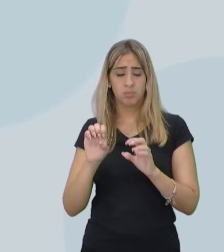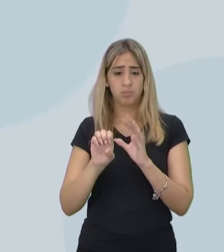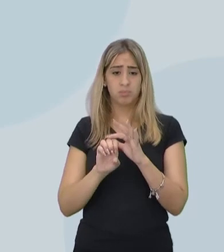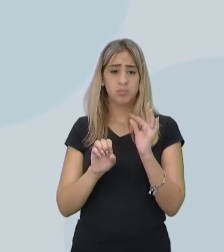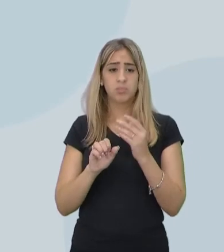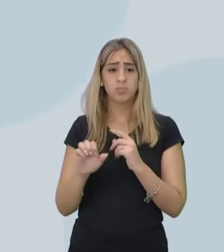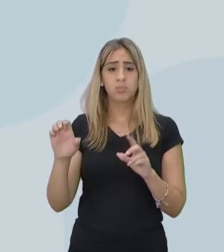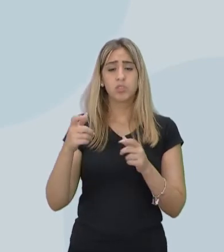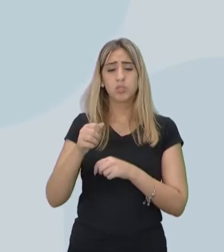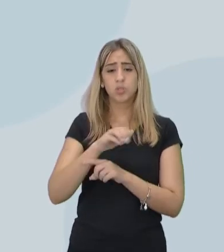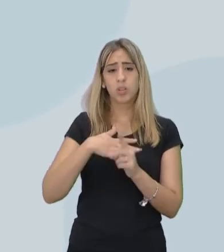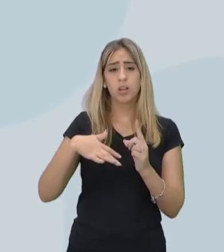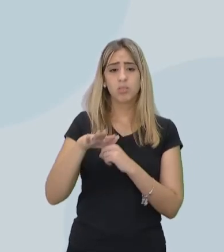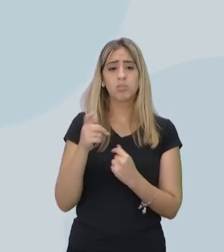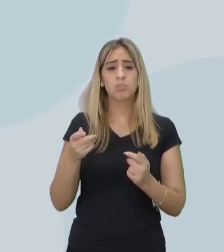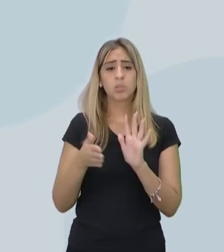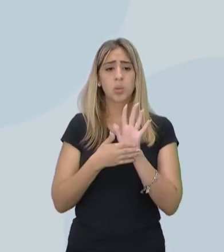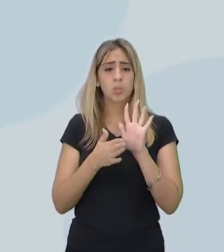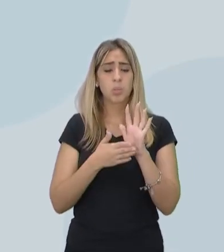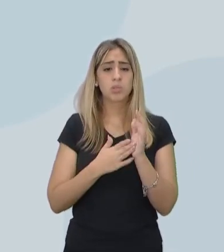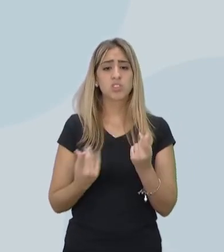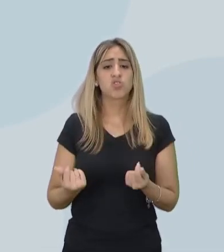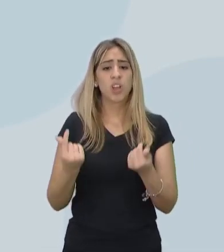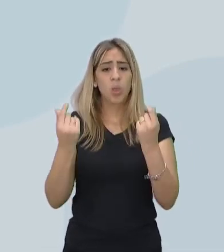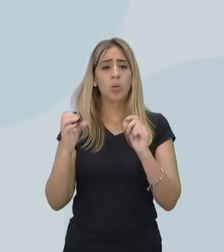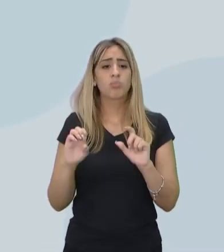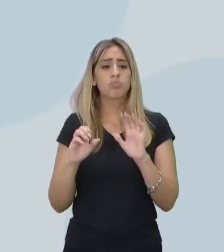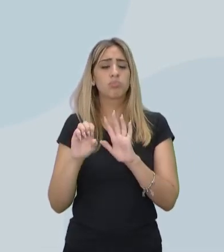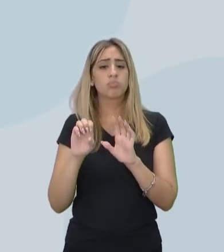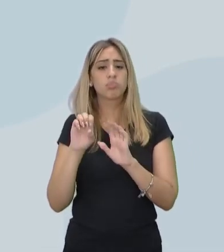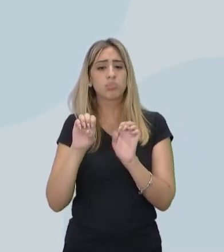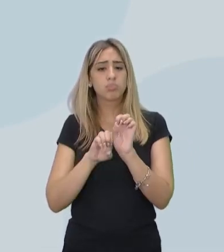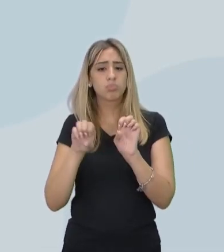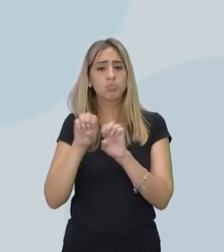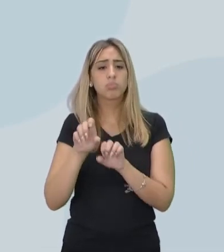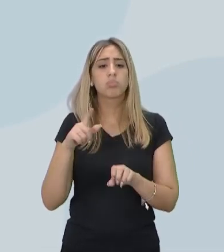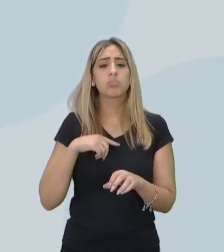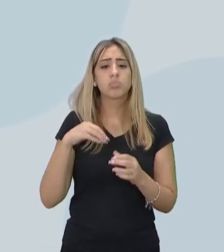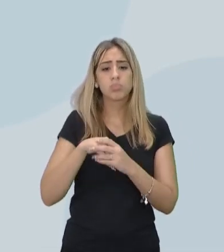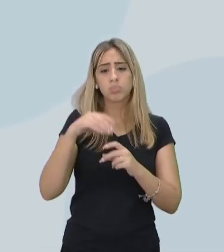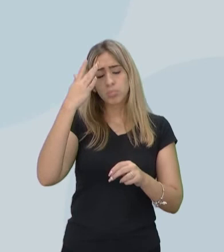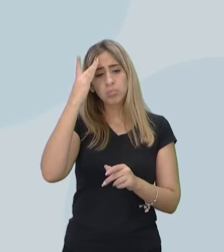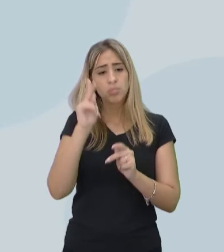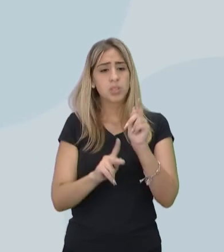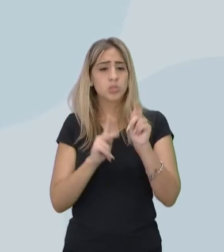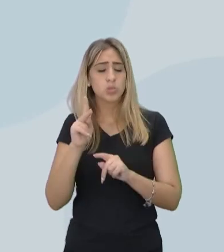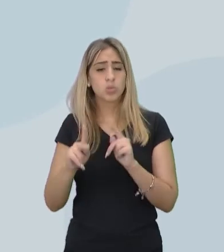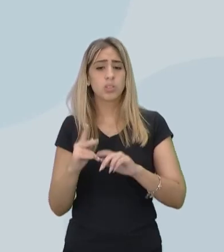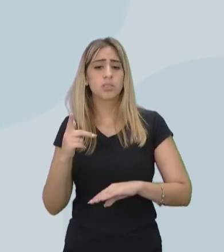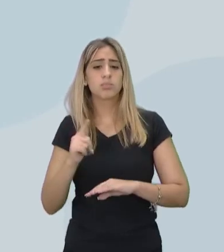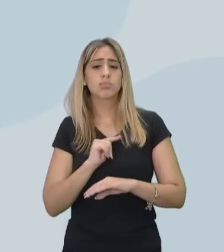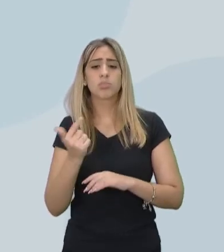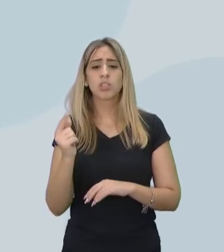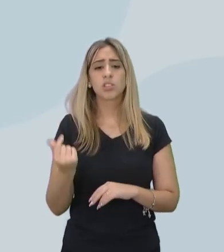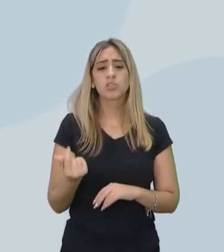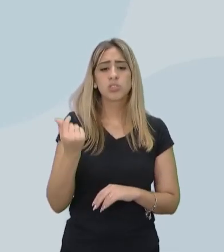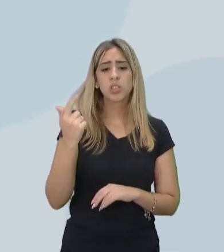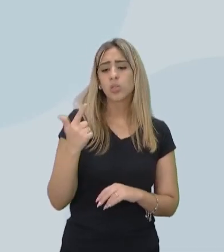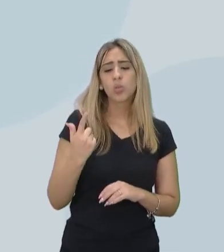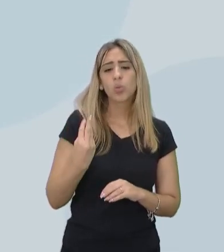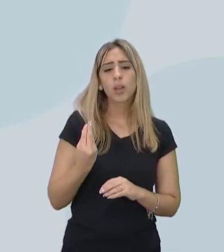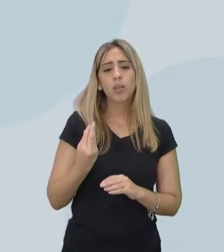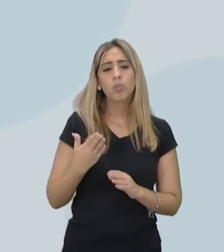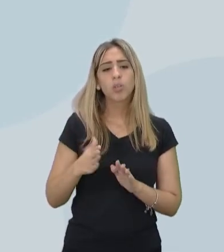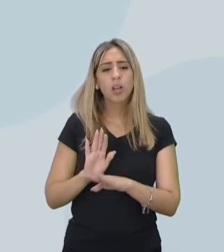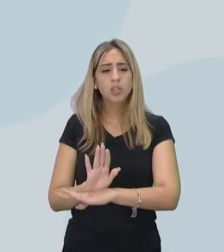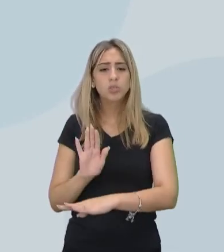a proposta de valor do empreendedorismo social que é planejada para uma população carente ou altamente desfavorecida,